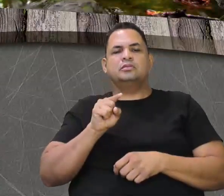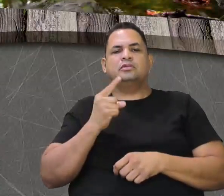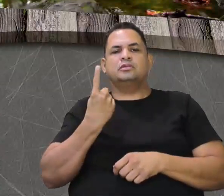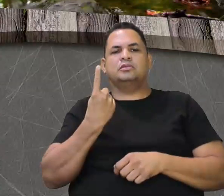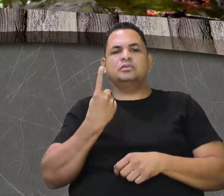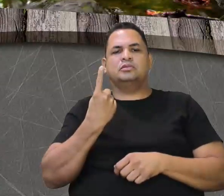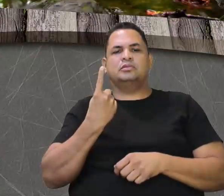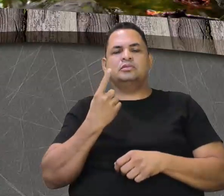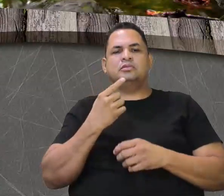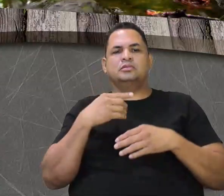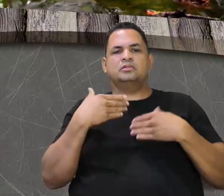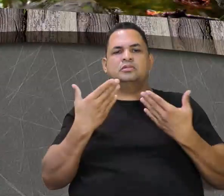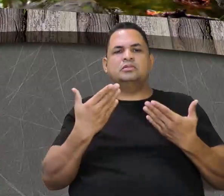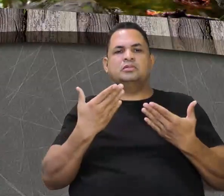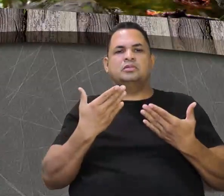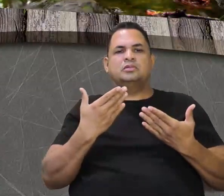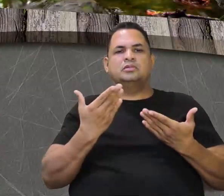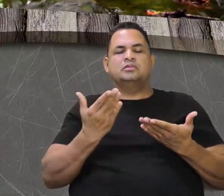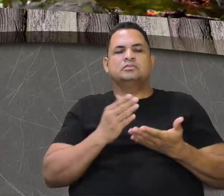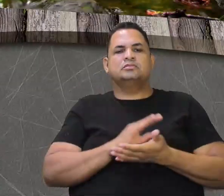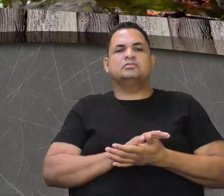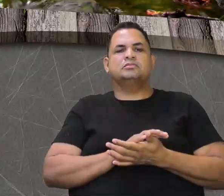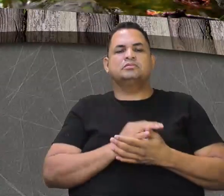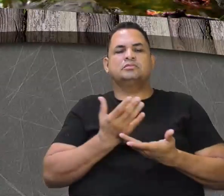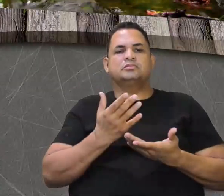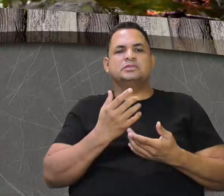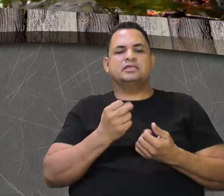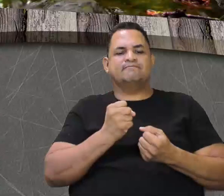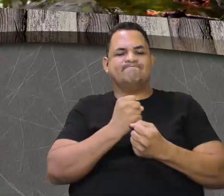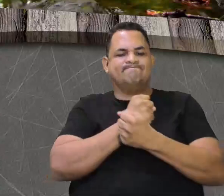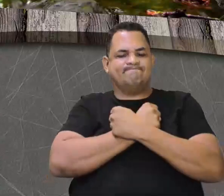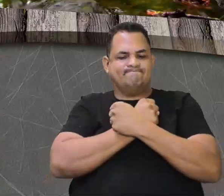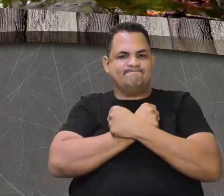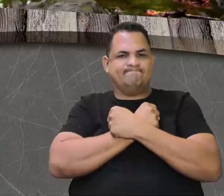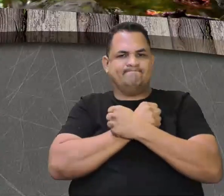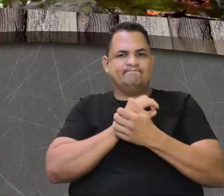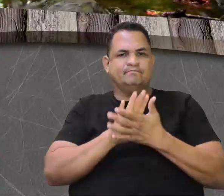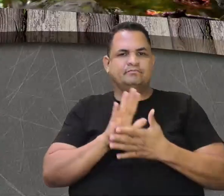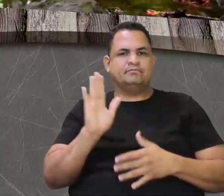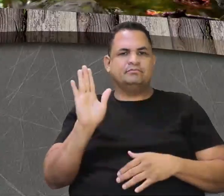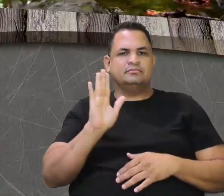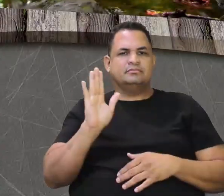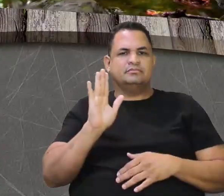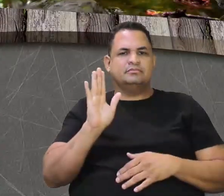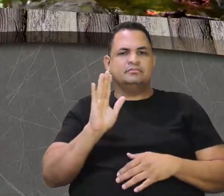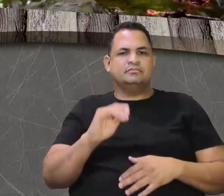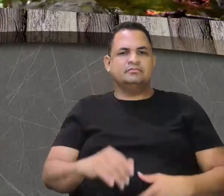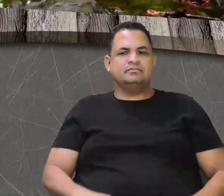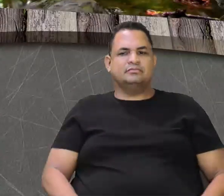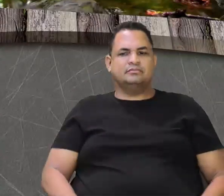bom? Forte abraço, a gente já vai ficando com o coraçãozinho apertado porque está terminando. Tchau!